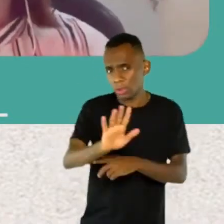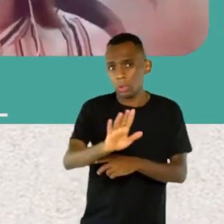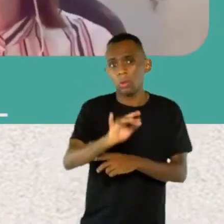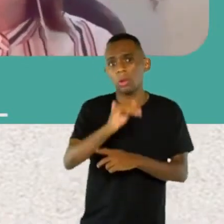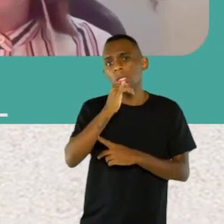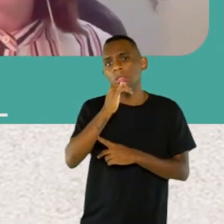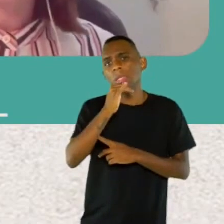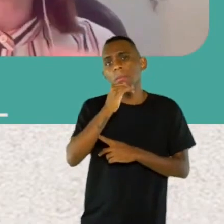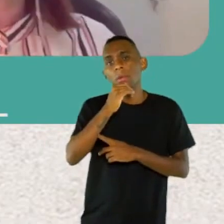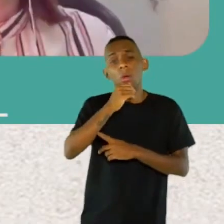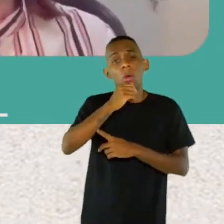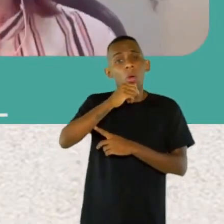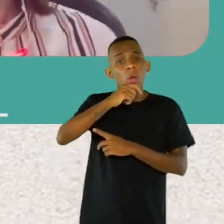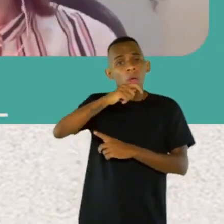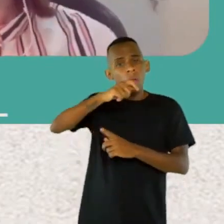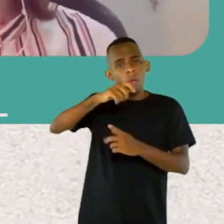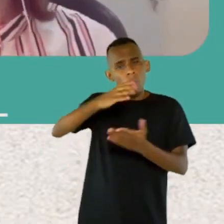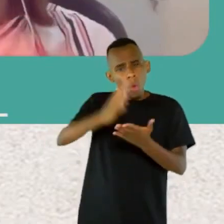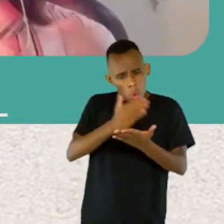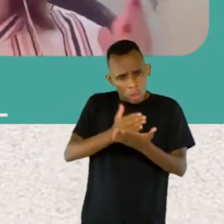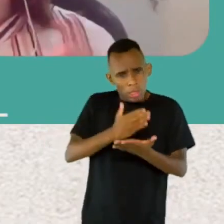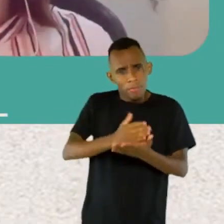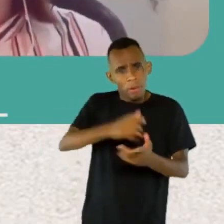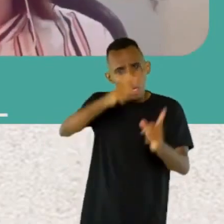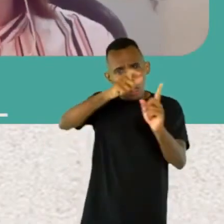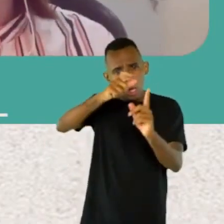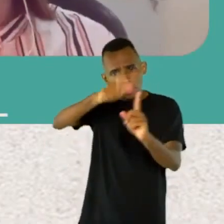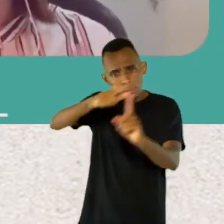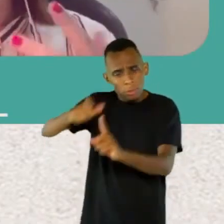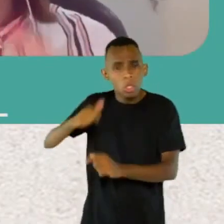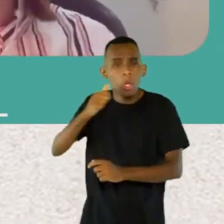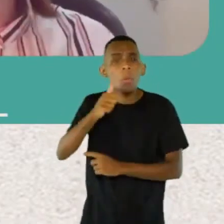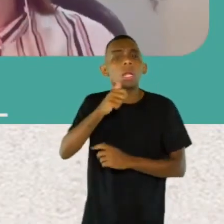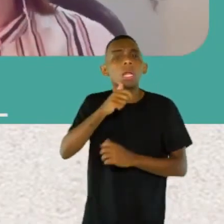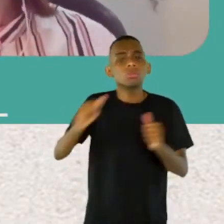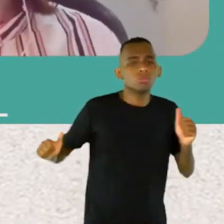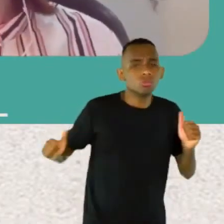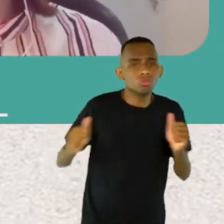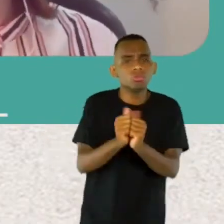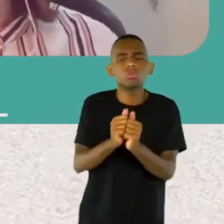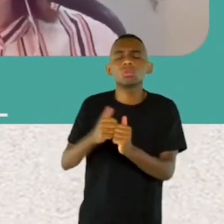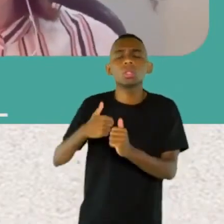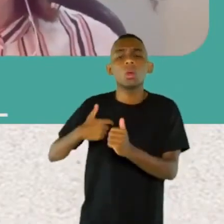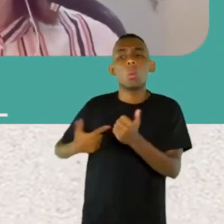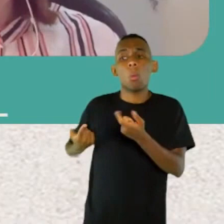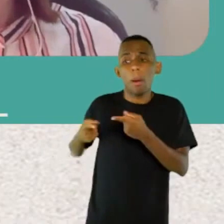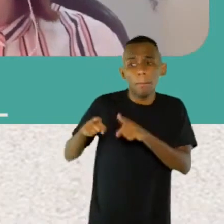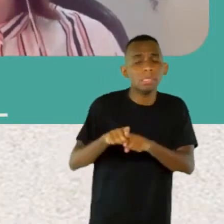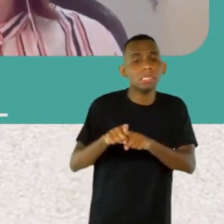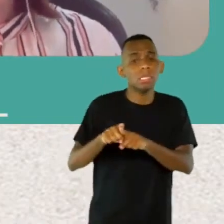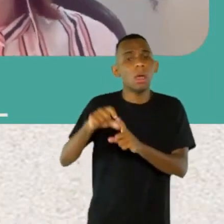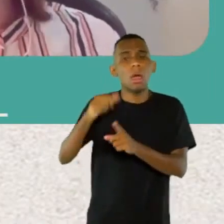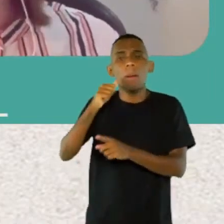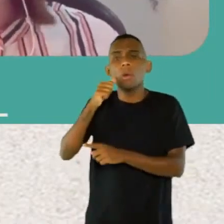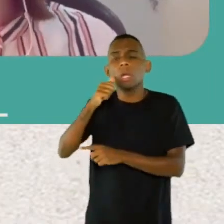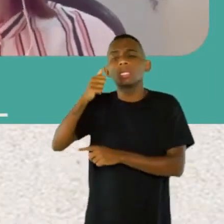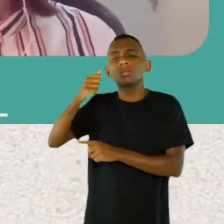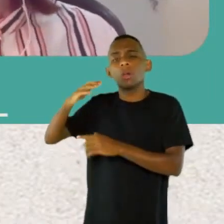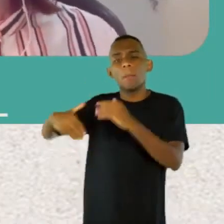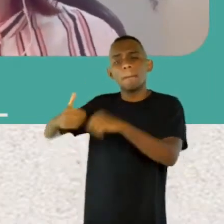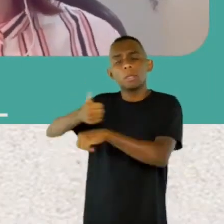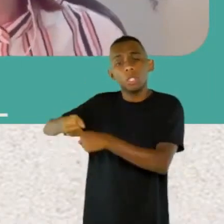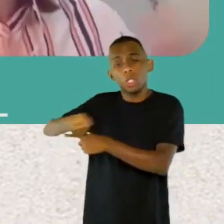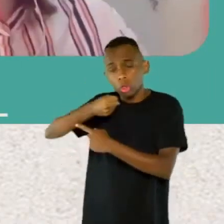Empilhadas, eu tive um suporte de uma jornalista que eu gosto muito, que é a Emily